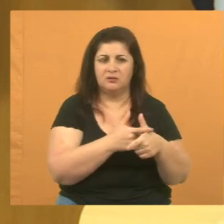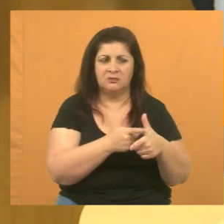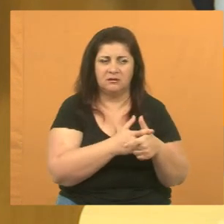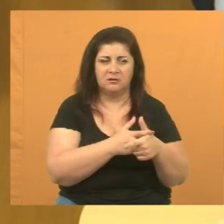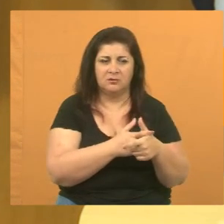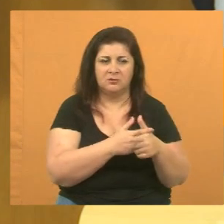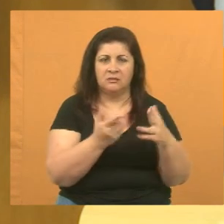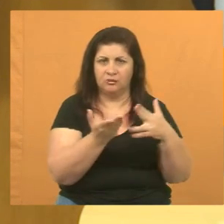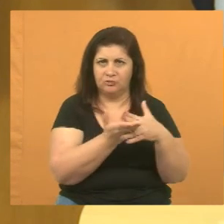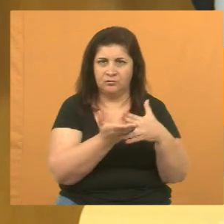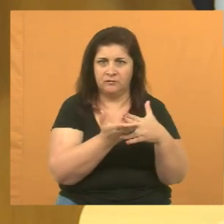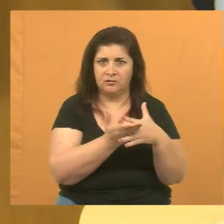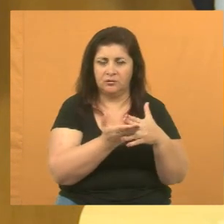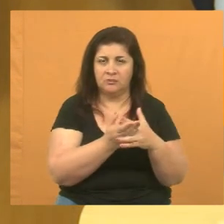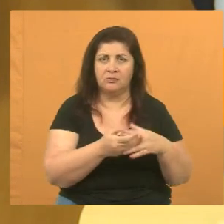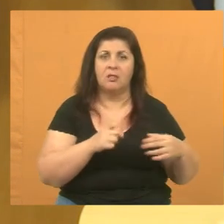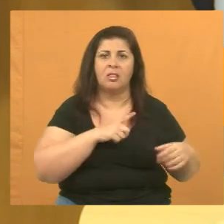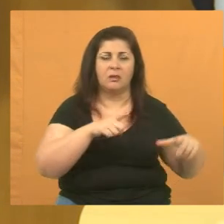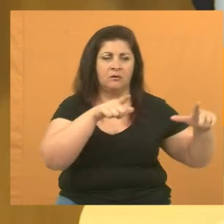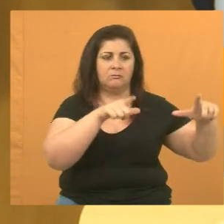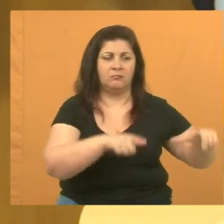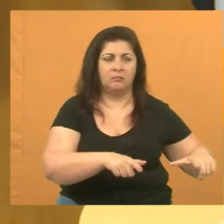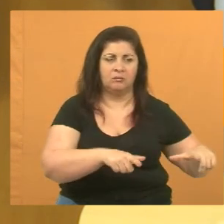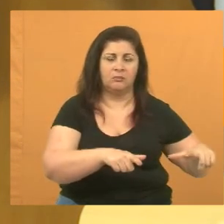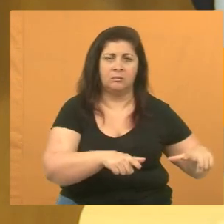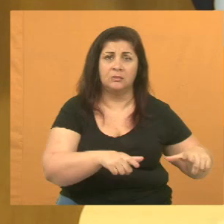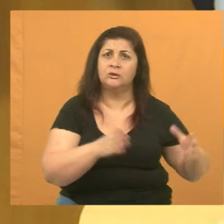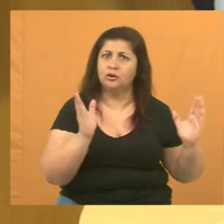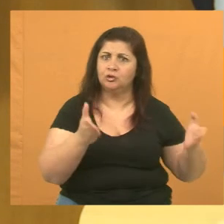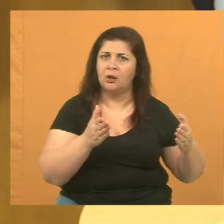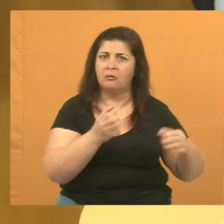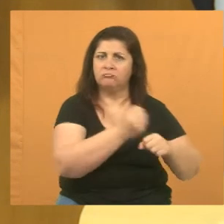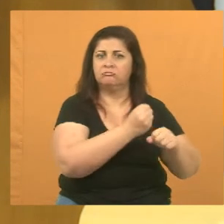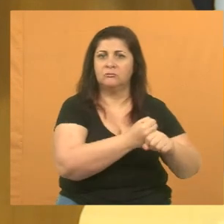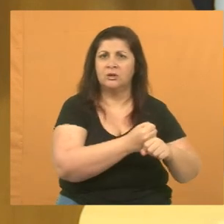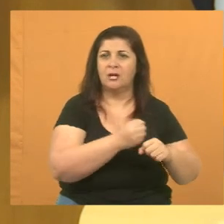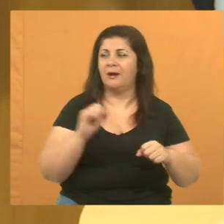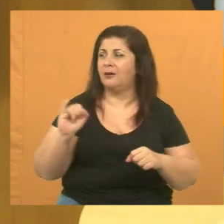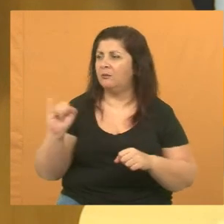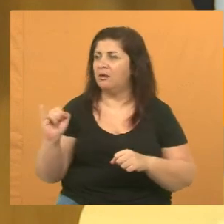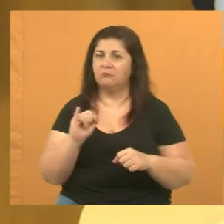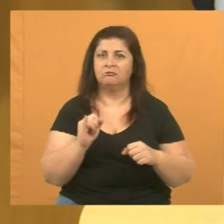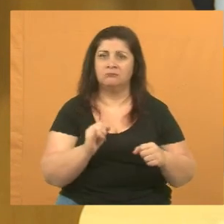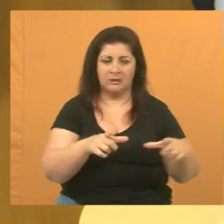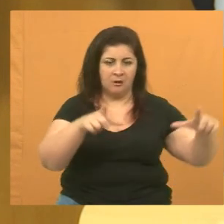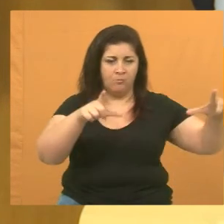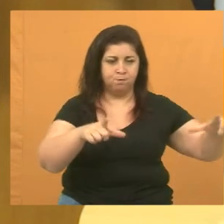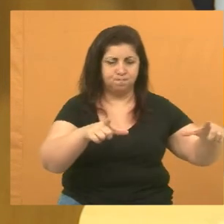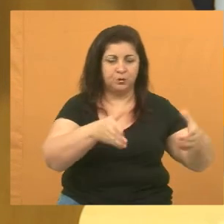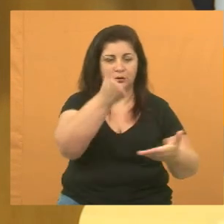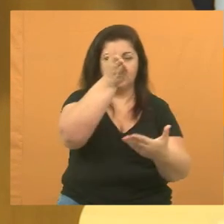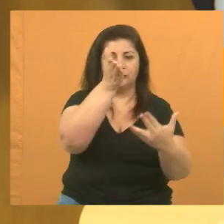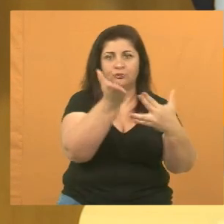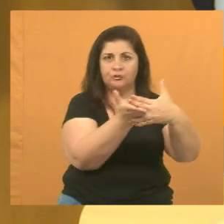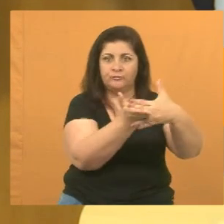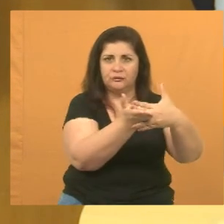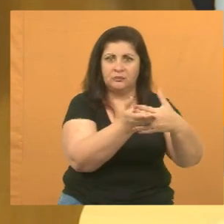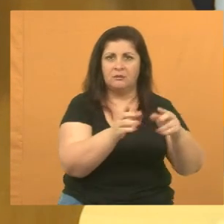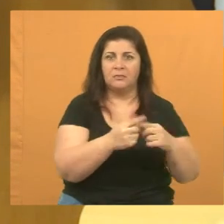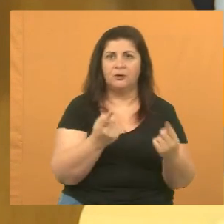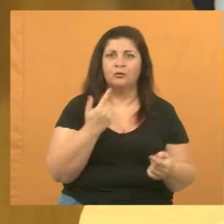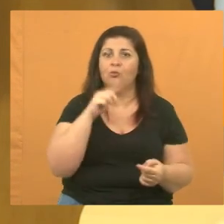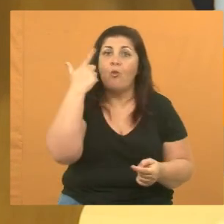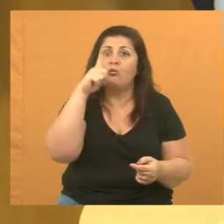uma boa parte deles já são construídos. E assim, o irmão dividiu com o irmão e construíram ali, hoje eles não conseguem fazer o